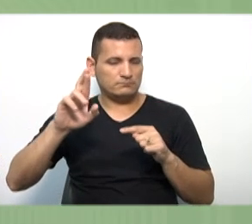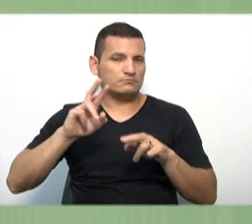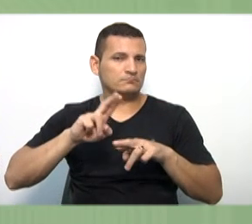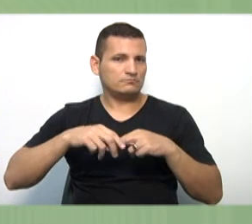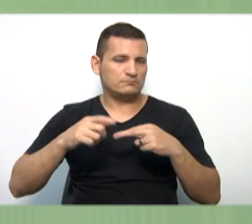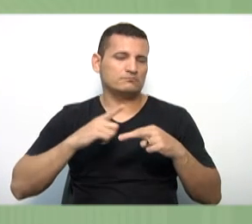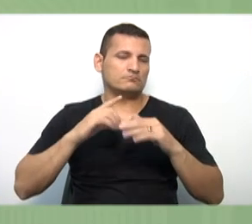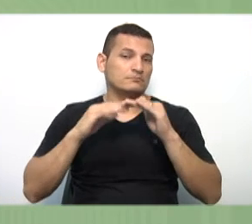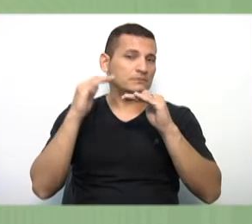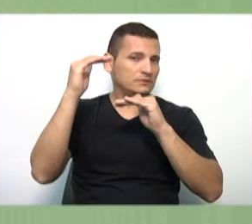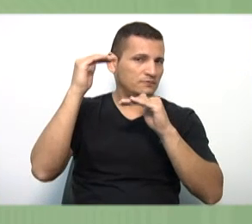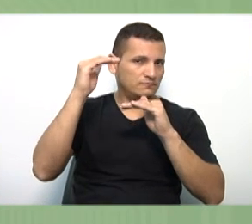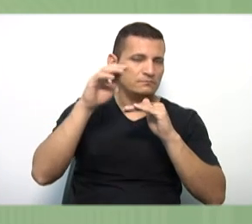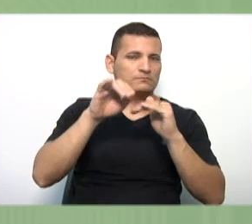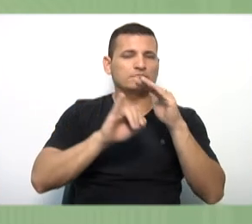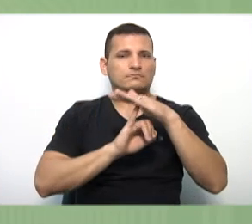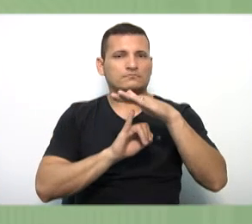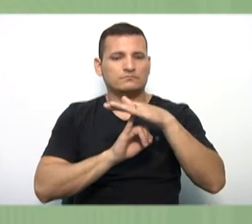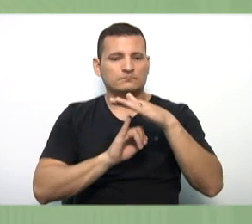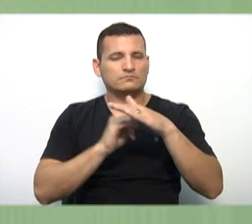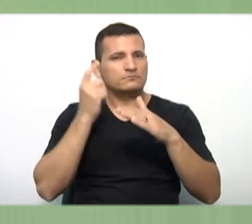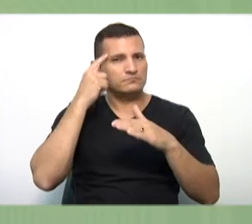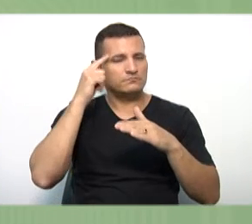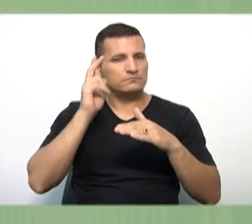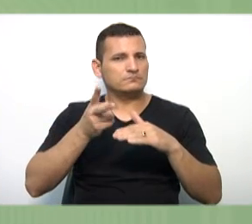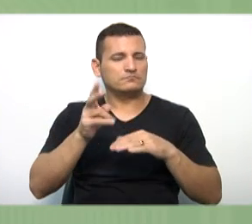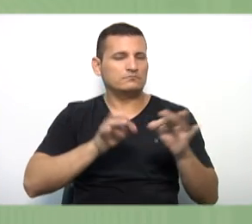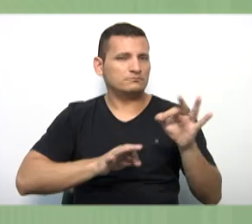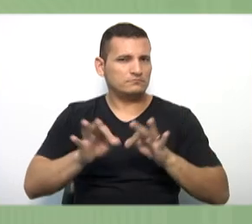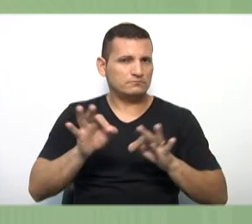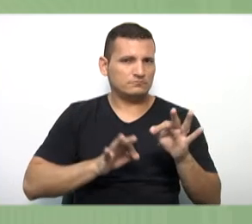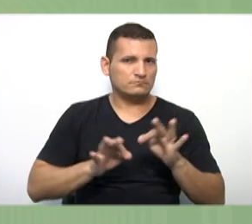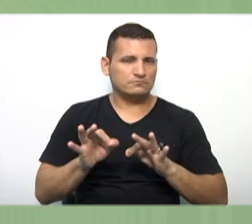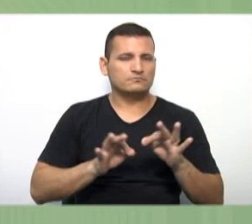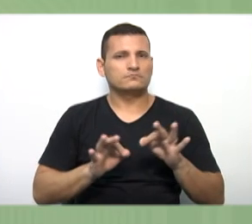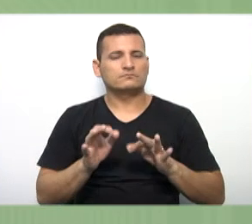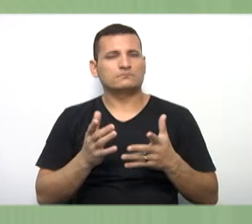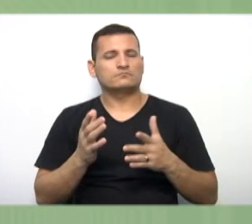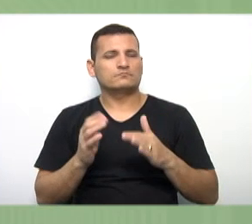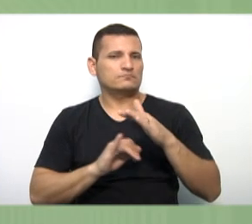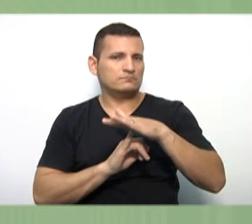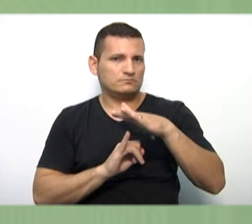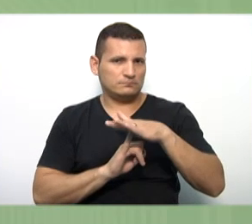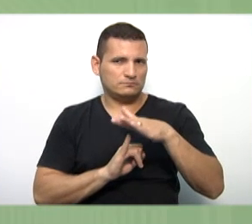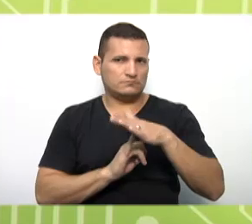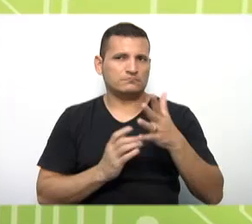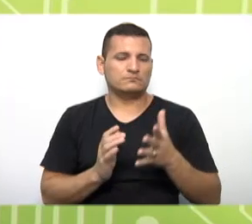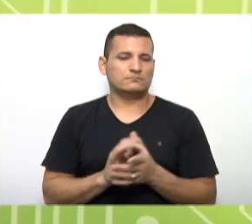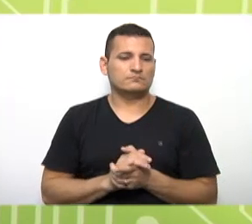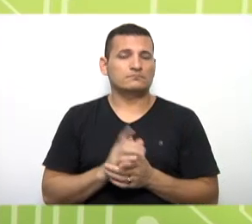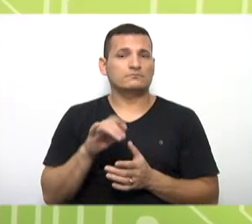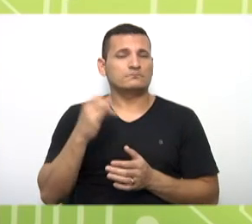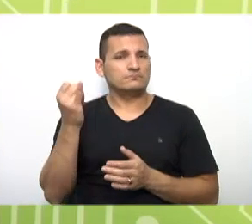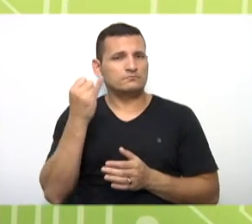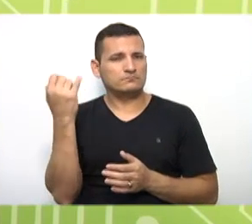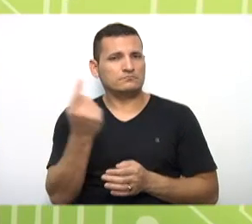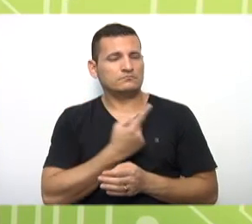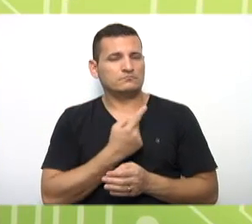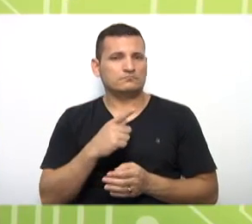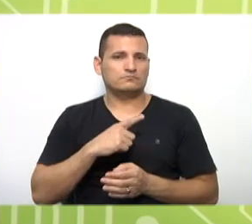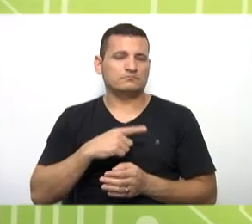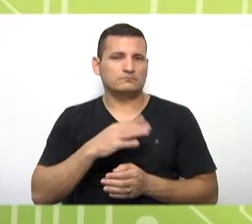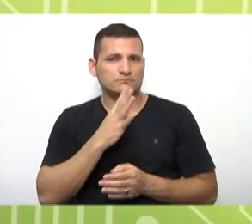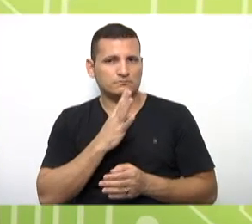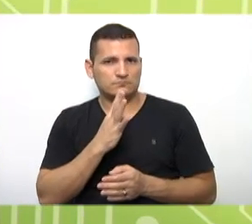nível institucional, pensando sempre no planejamento da organização. É importante que a gente tenha o conhecimento dessas